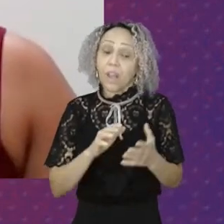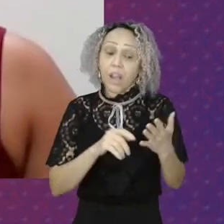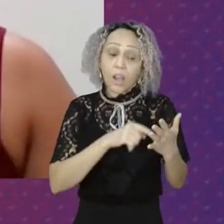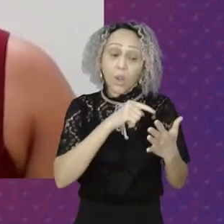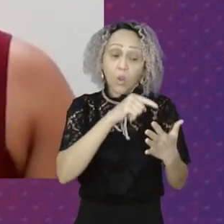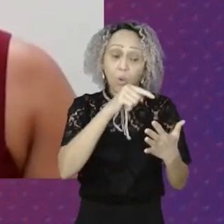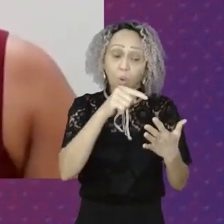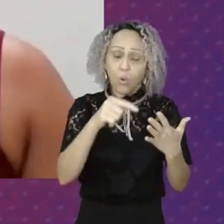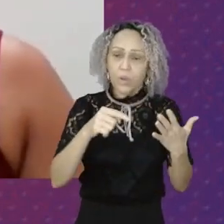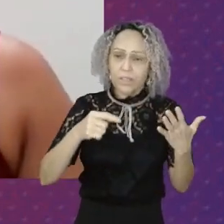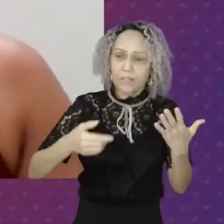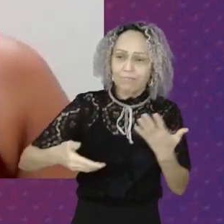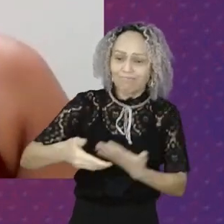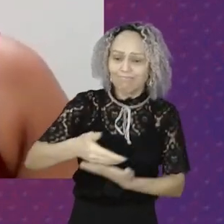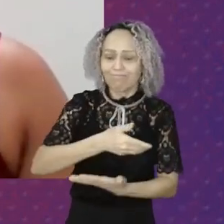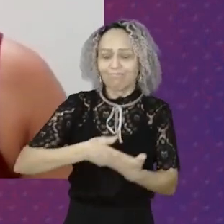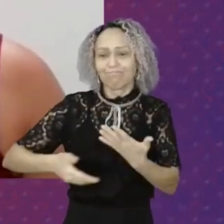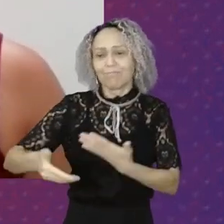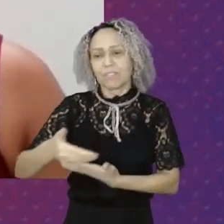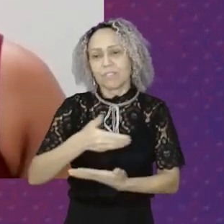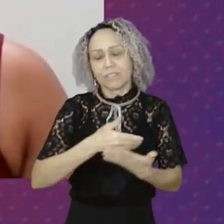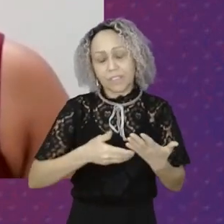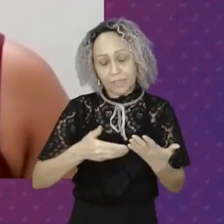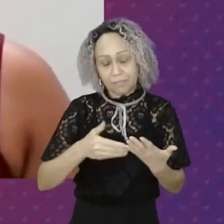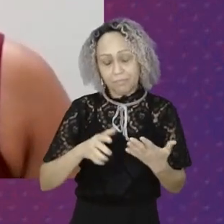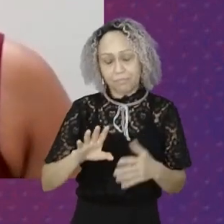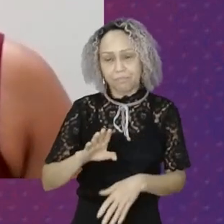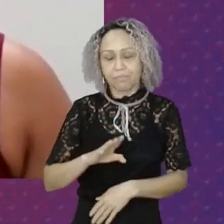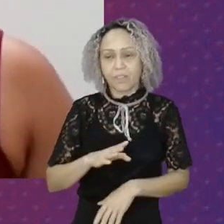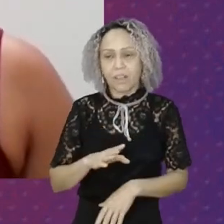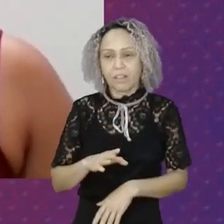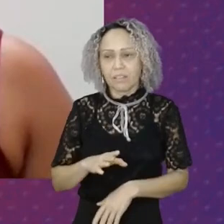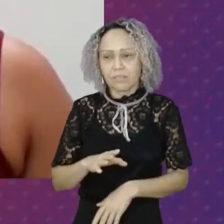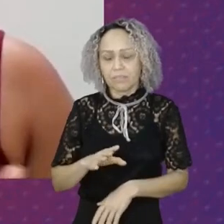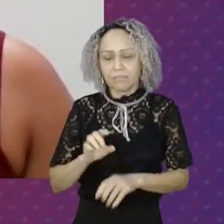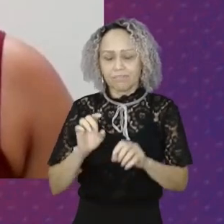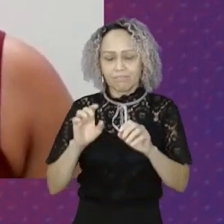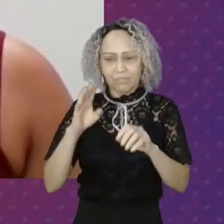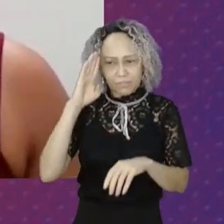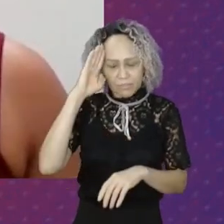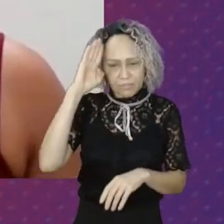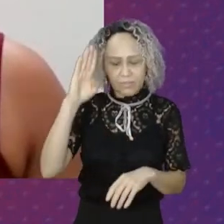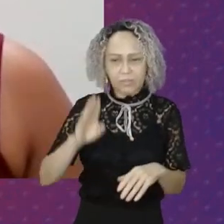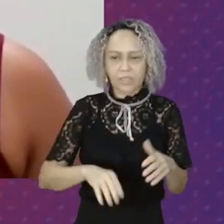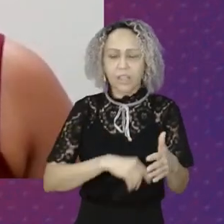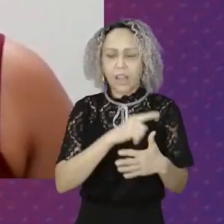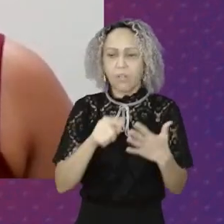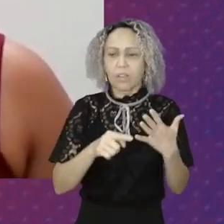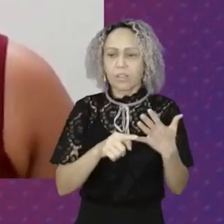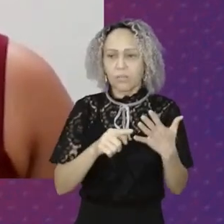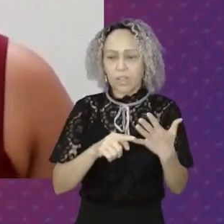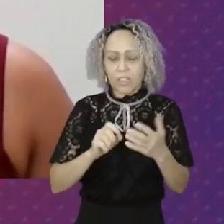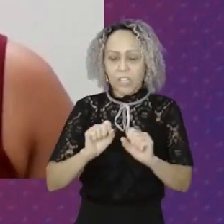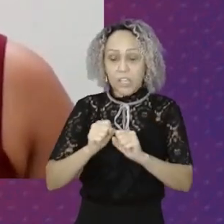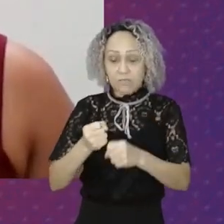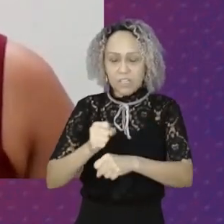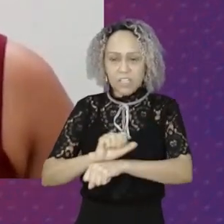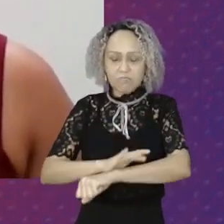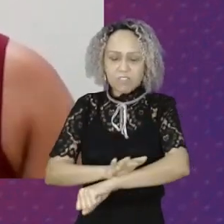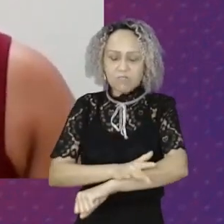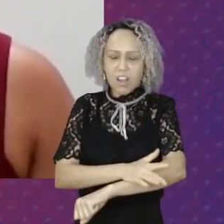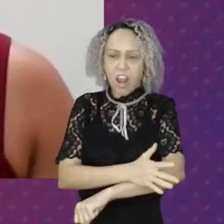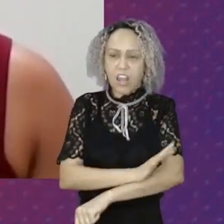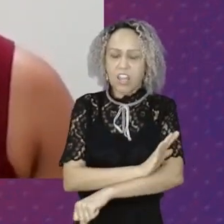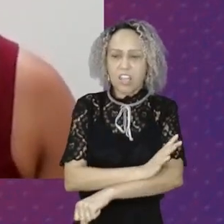intercalados, em especial o quinto eixo, né, que é a política de enfrentamento ao racismo estrutural na segurança